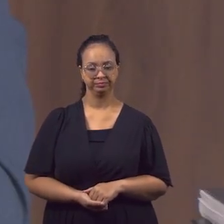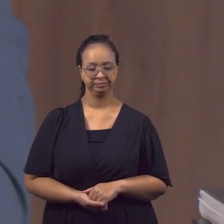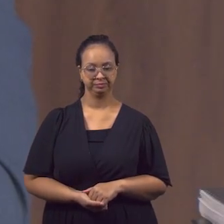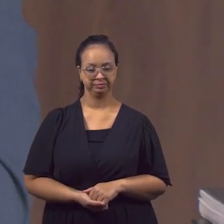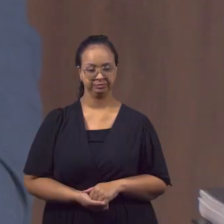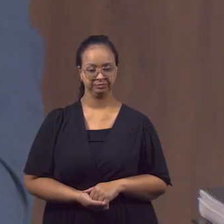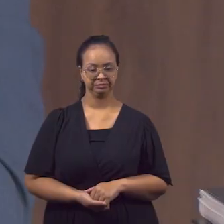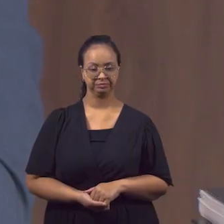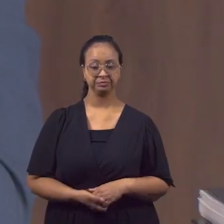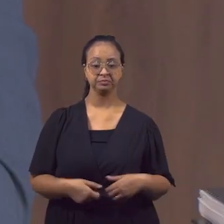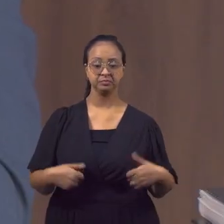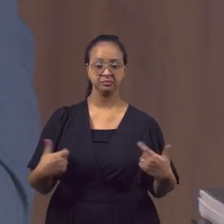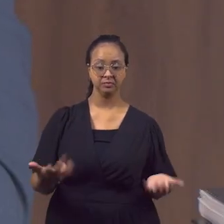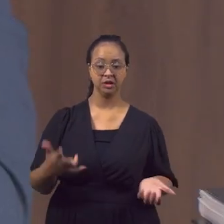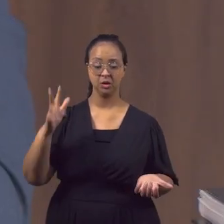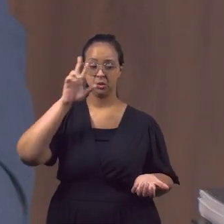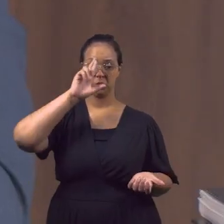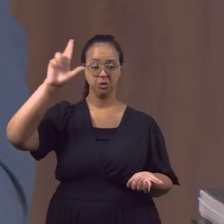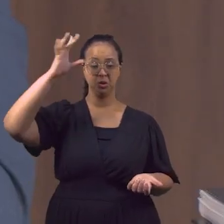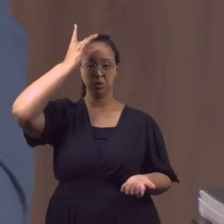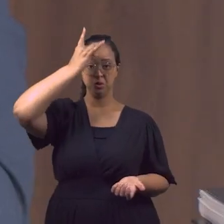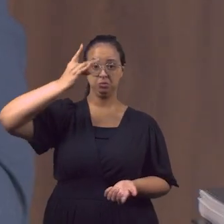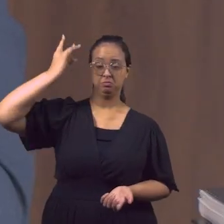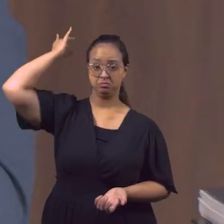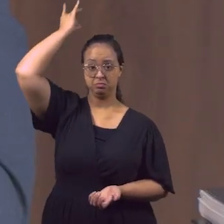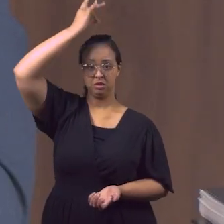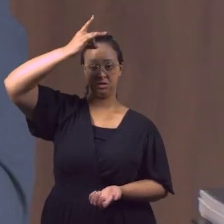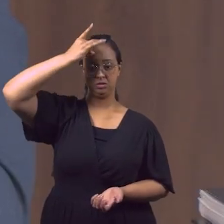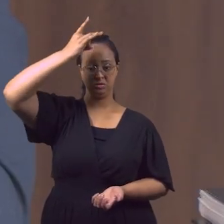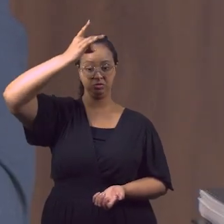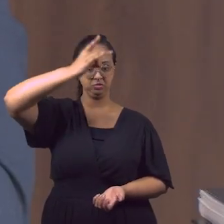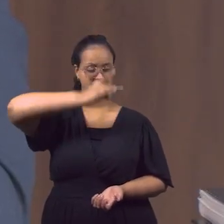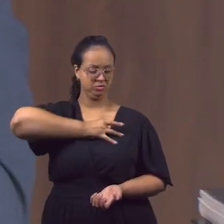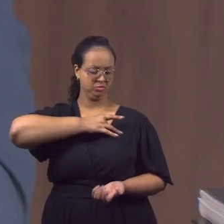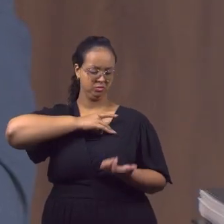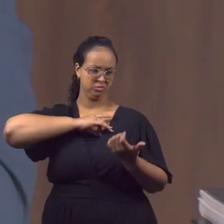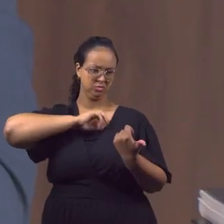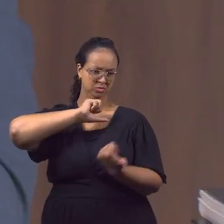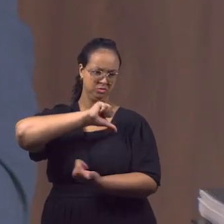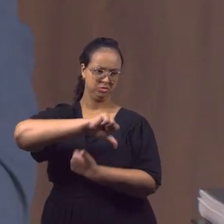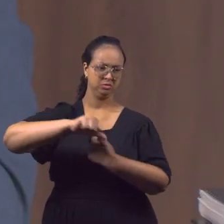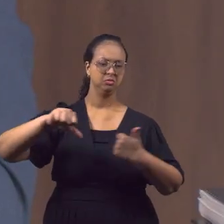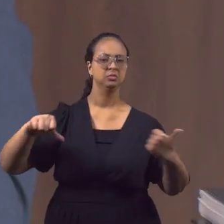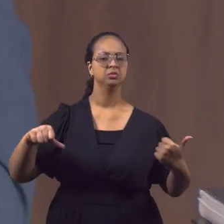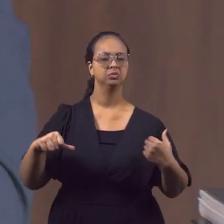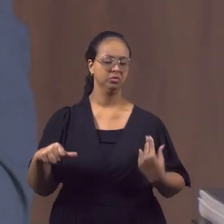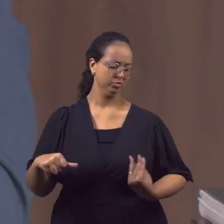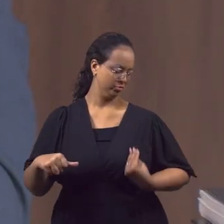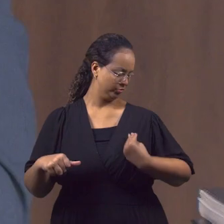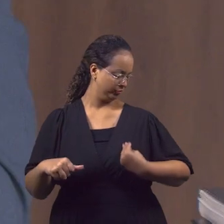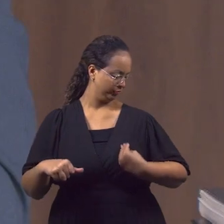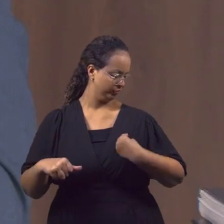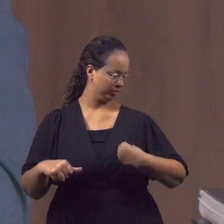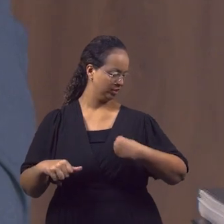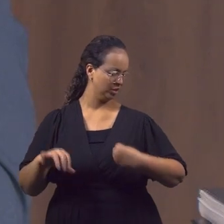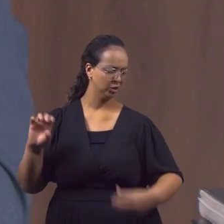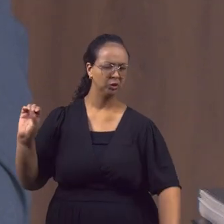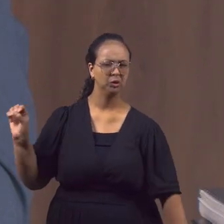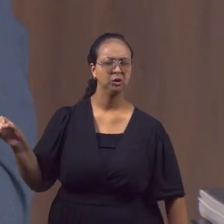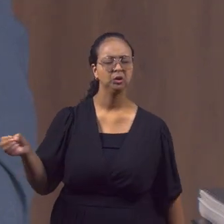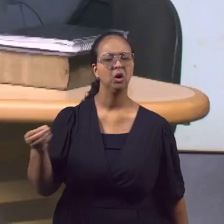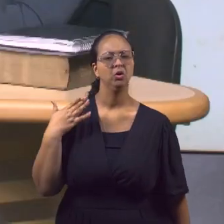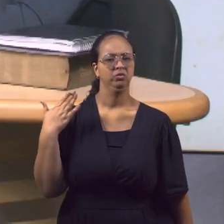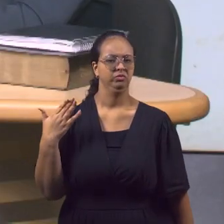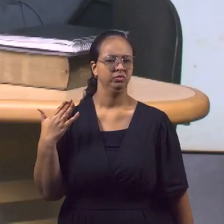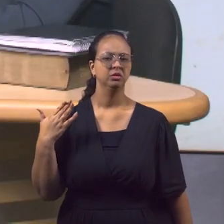assim, o que está sendo gerado em nós pelo Espírito Santo foi depois que Deus mudou a nossa vida. A nova